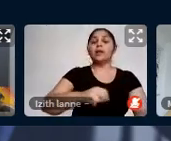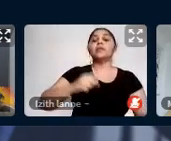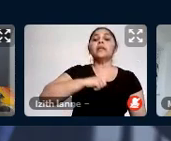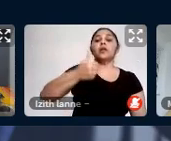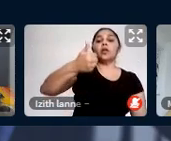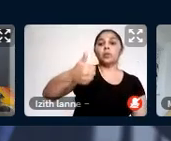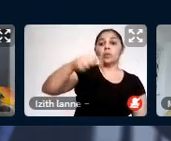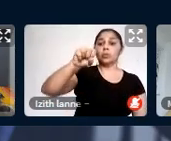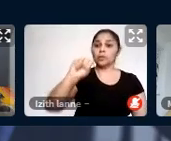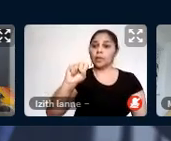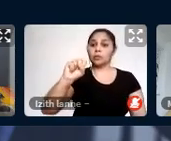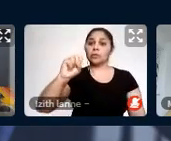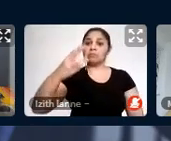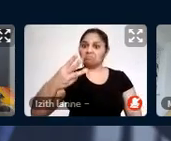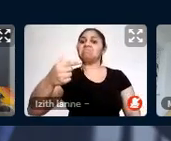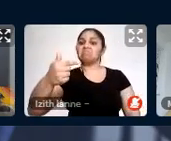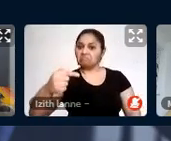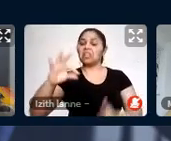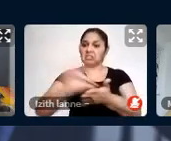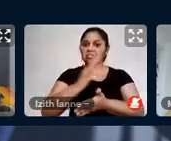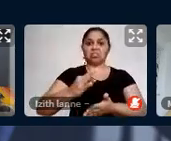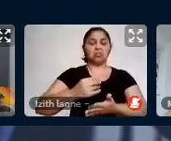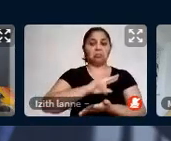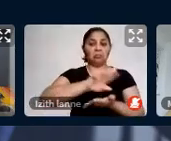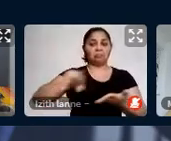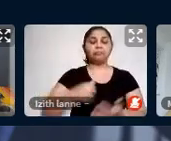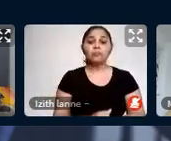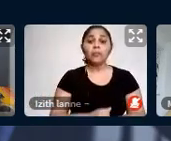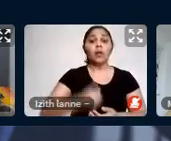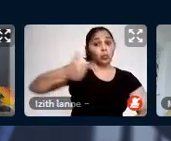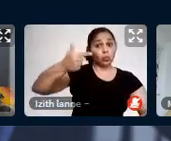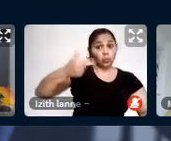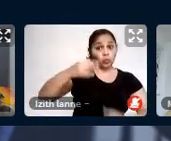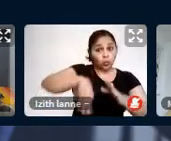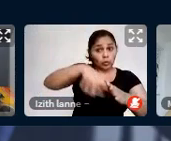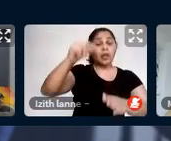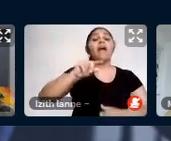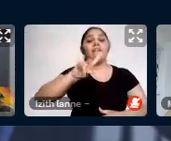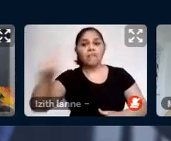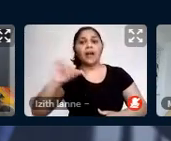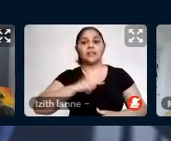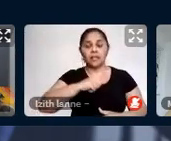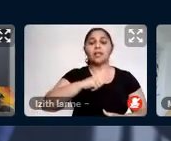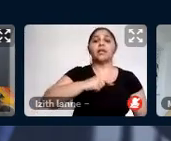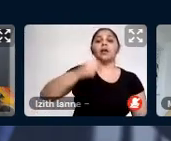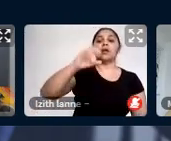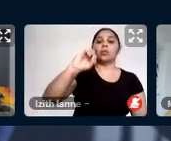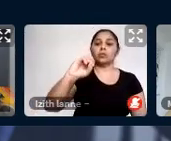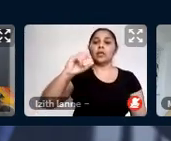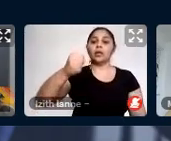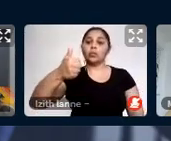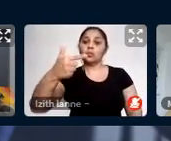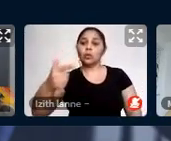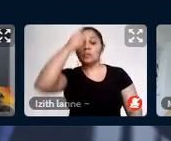1.837 inscritos. Segundo código a ser sorteado, código 012, público